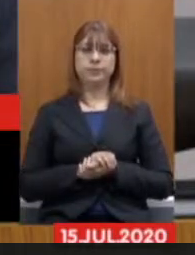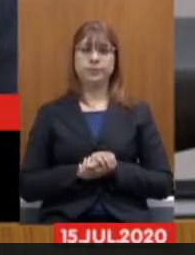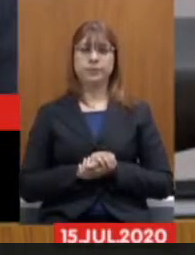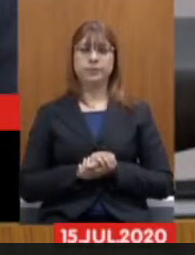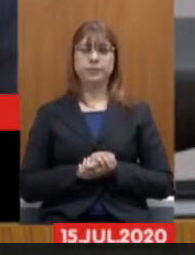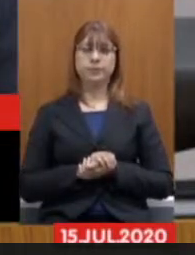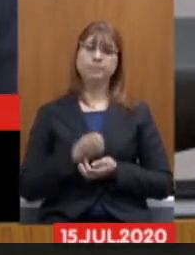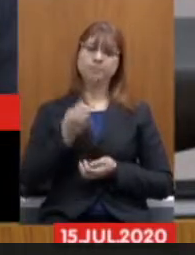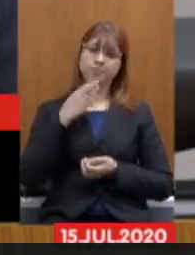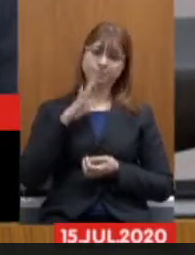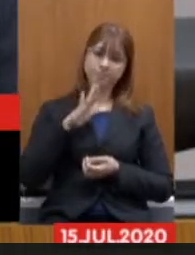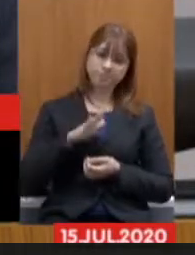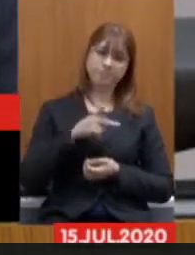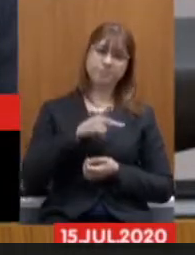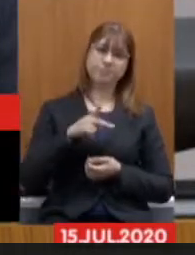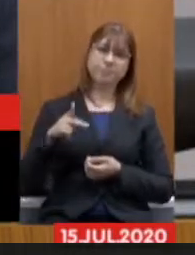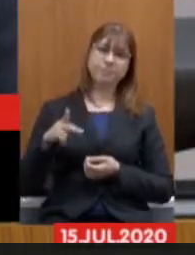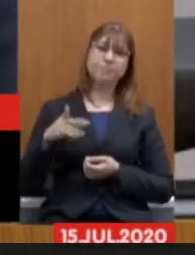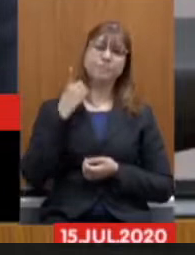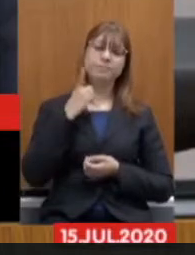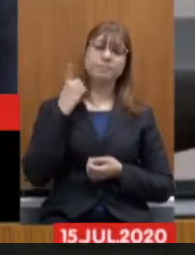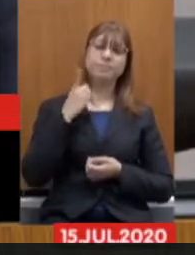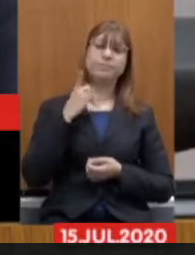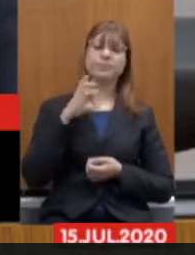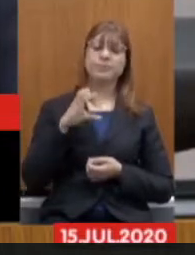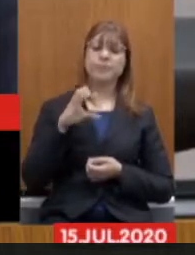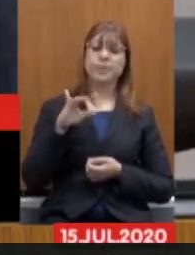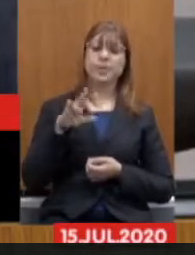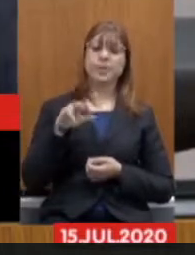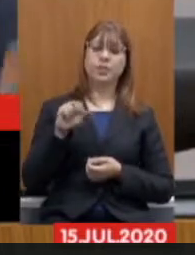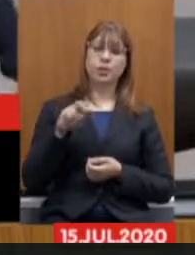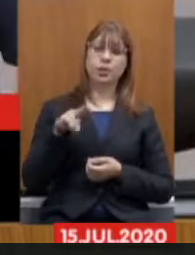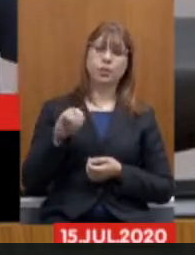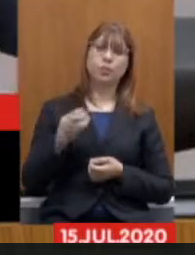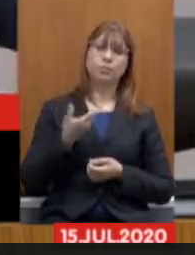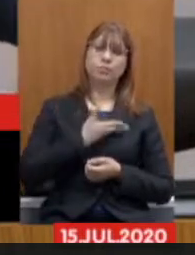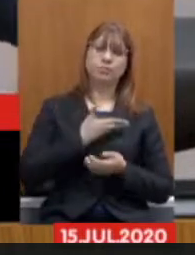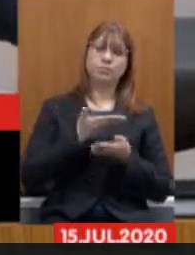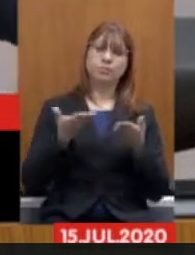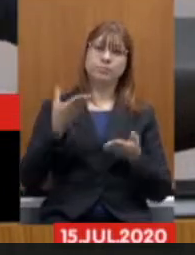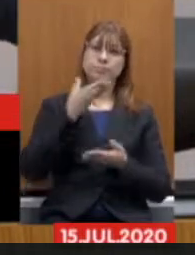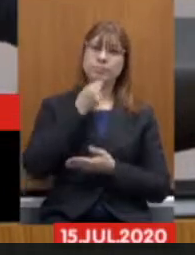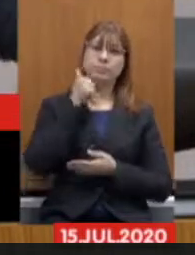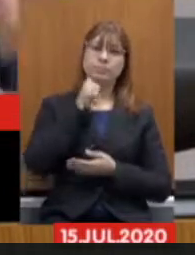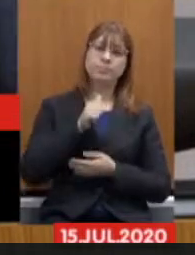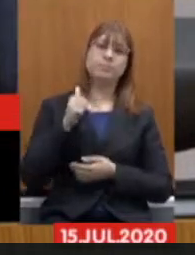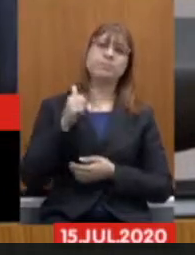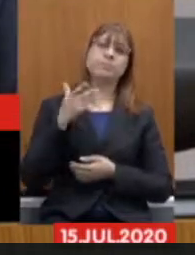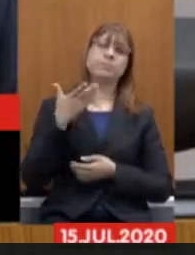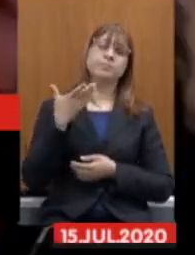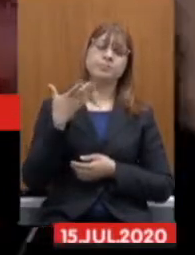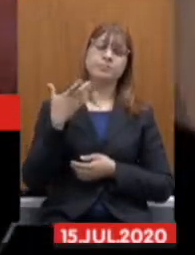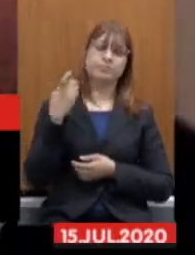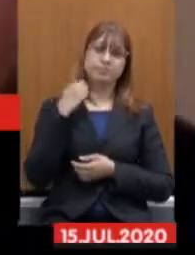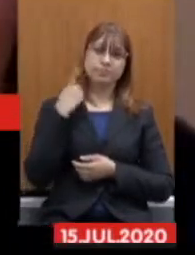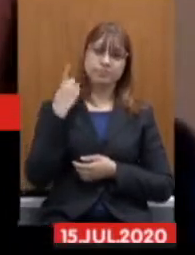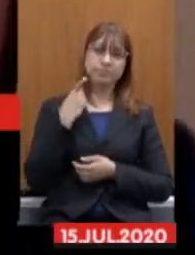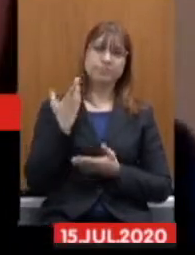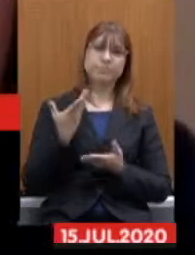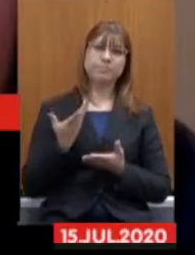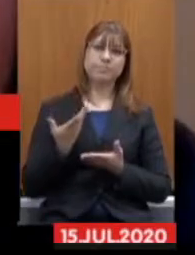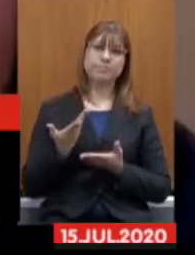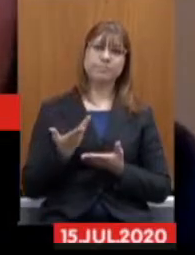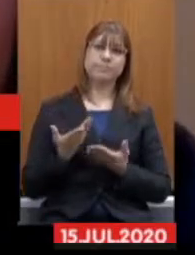oi boa tarde presidente deputado cristiano boa tarde colegas deitadas conectados fazem presente